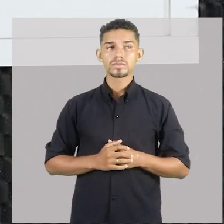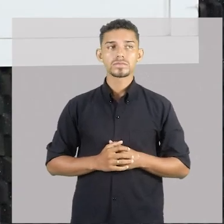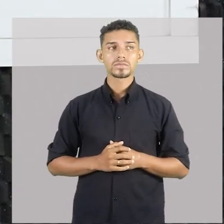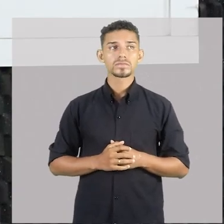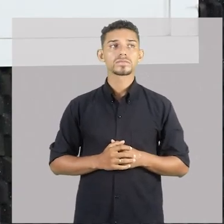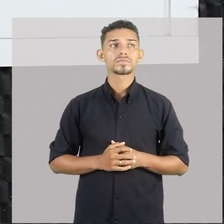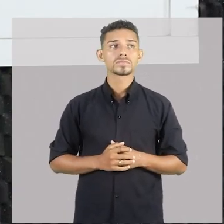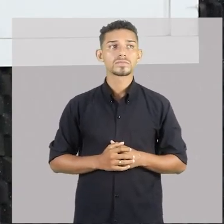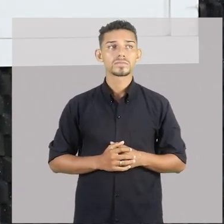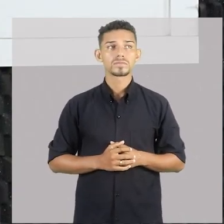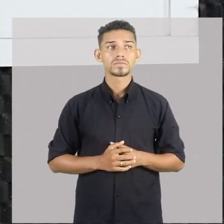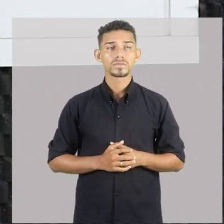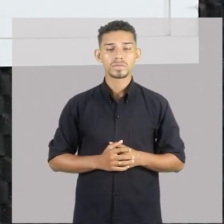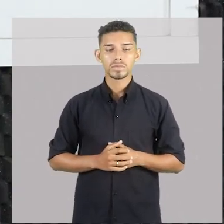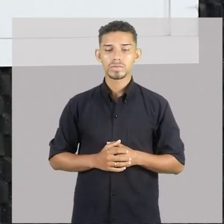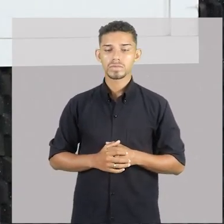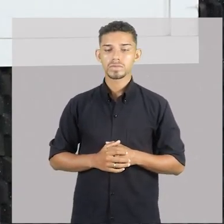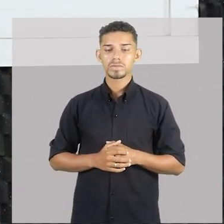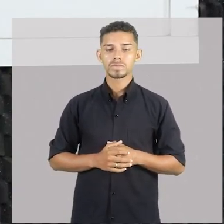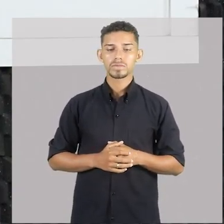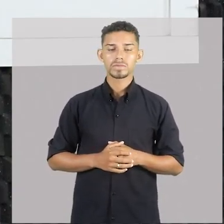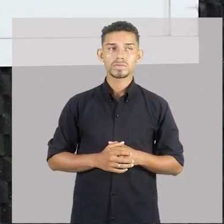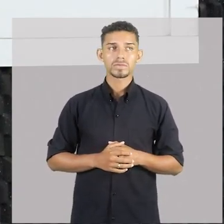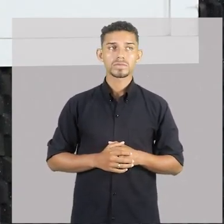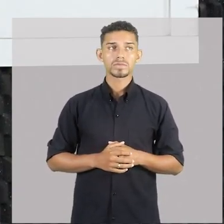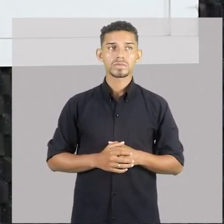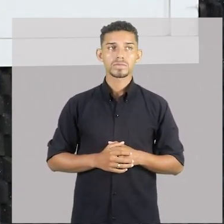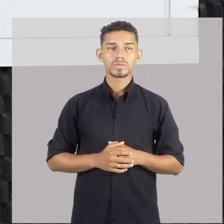que é o 0 e o gráfico está assim, né?